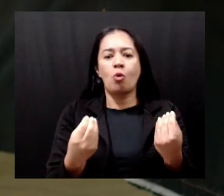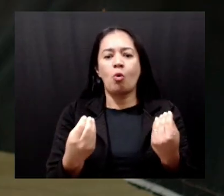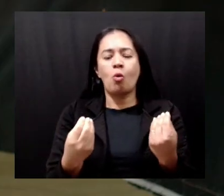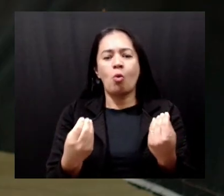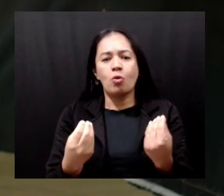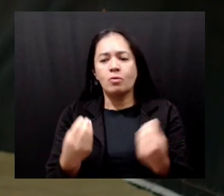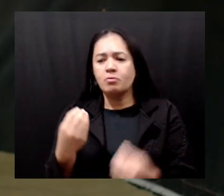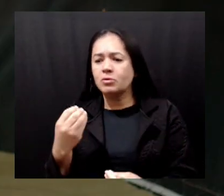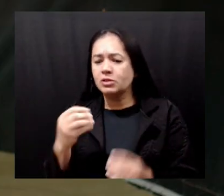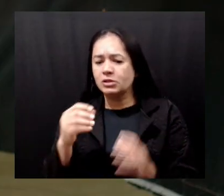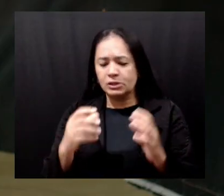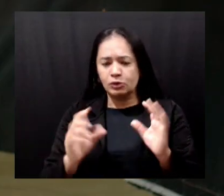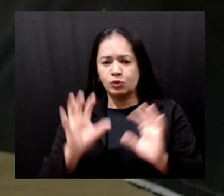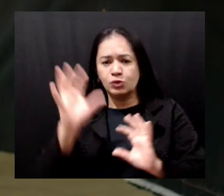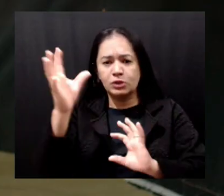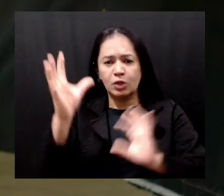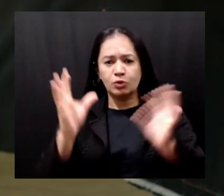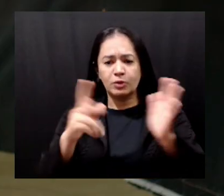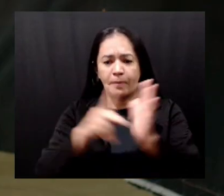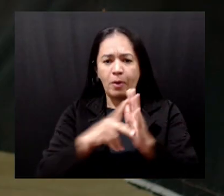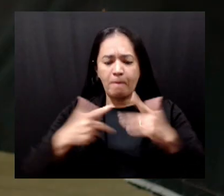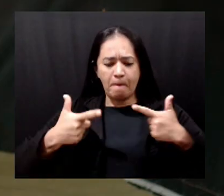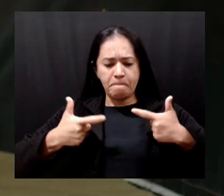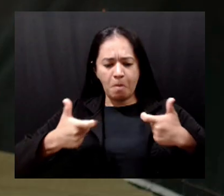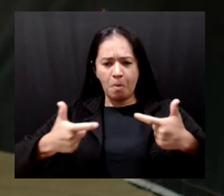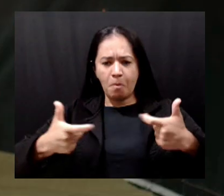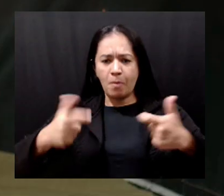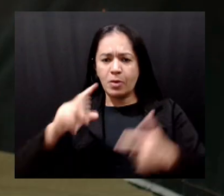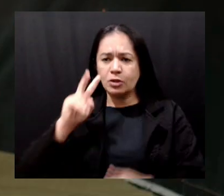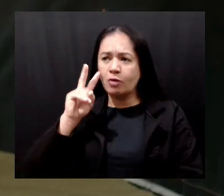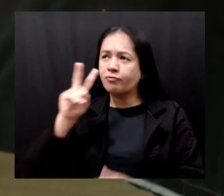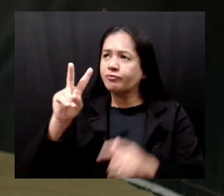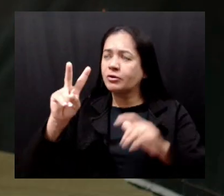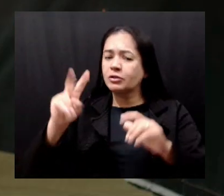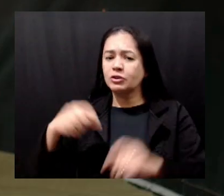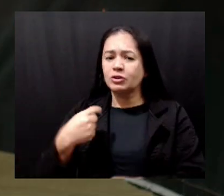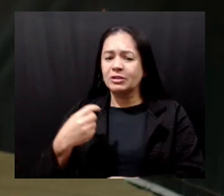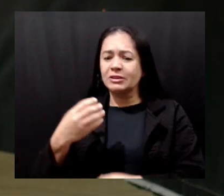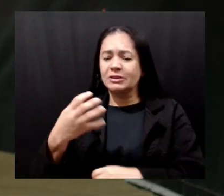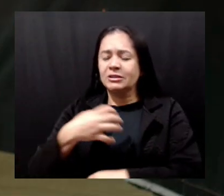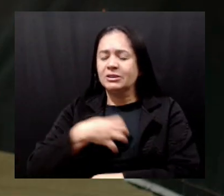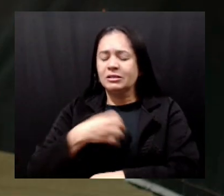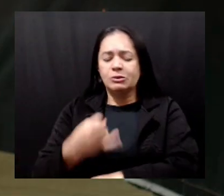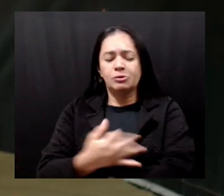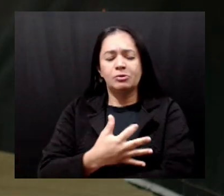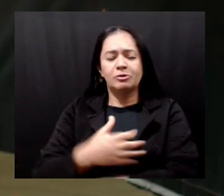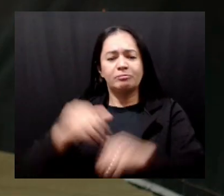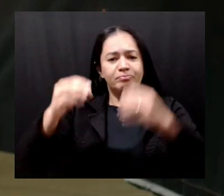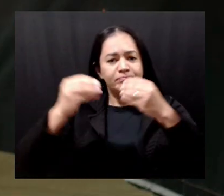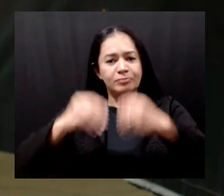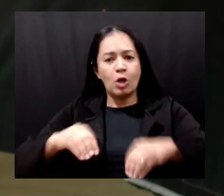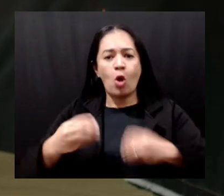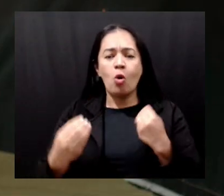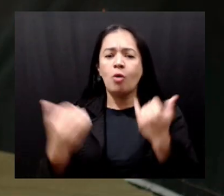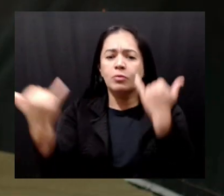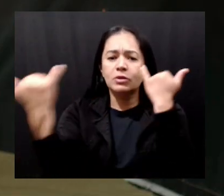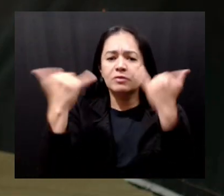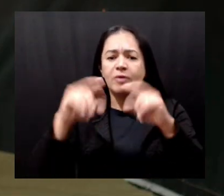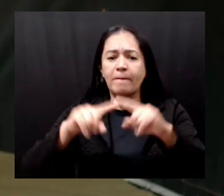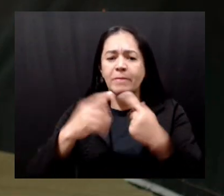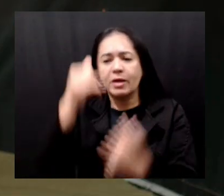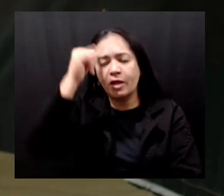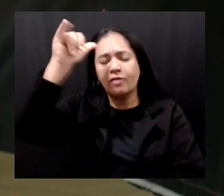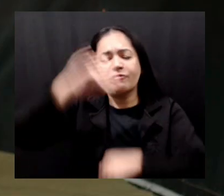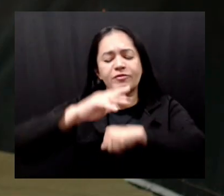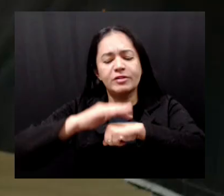mesmo vistos de longe, afetam o nosso emocional. Como seguir bem informado sem adoecer? Como acolher a dor do outro sem